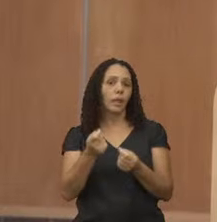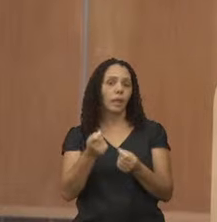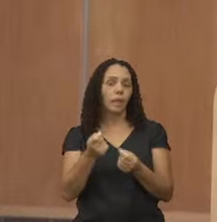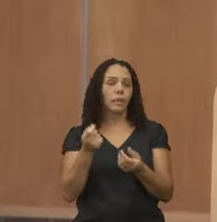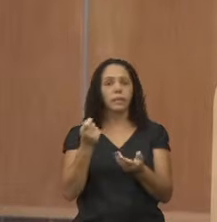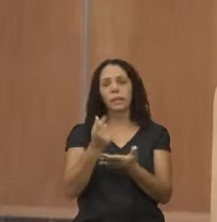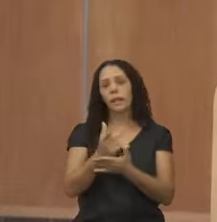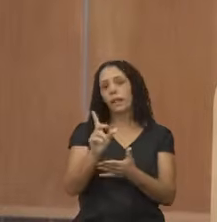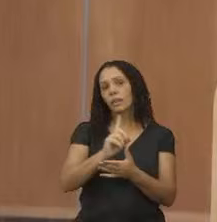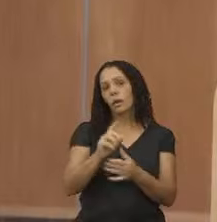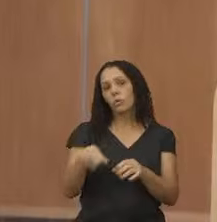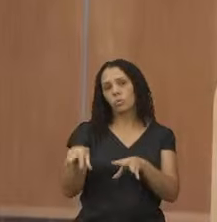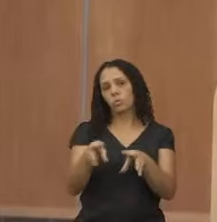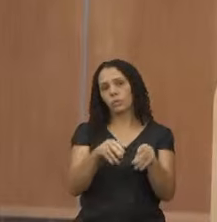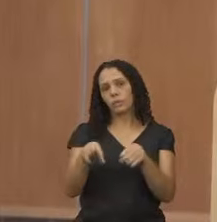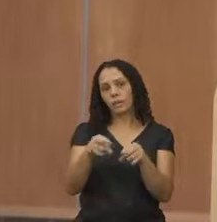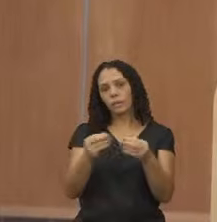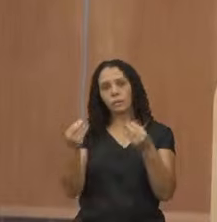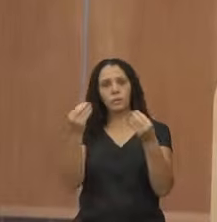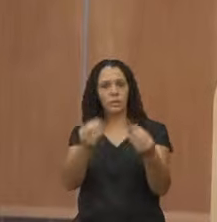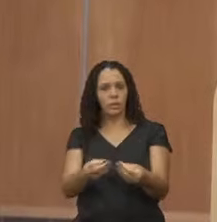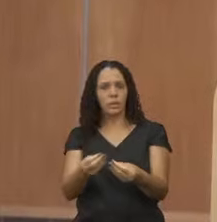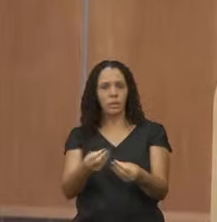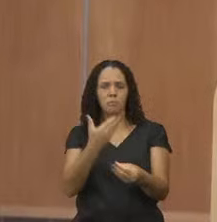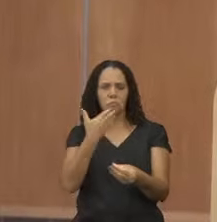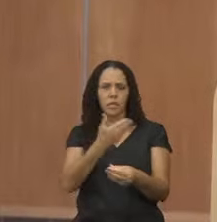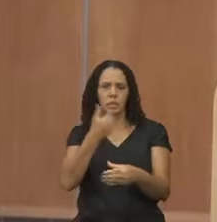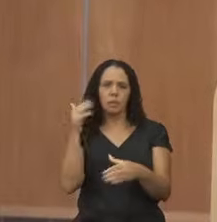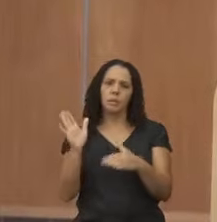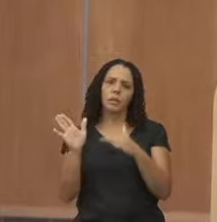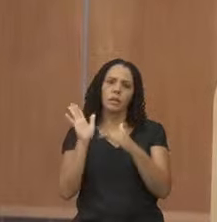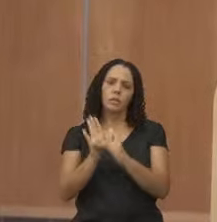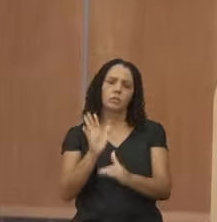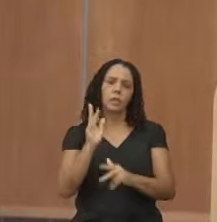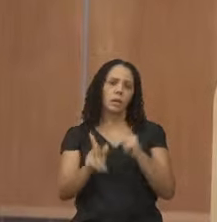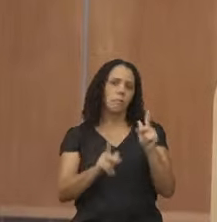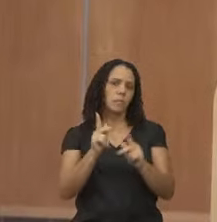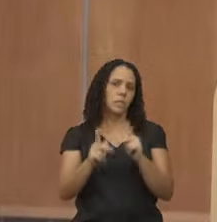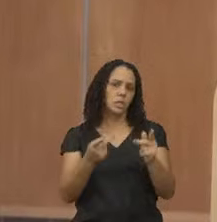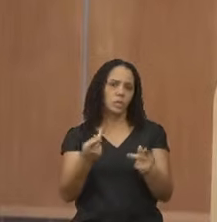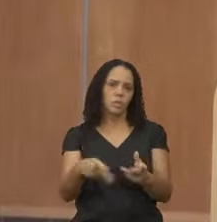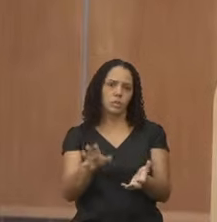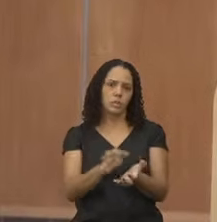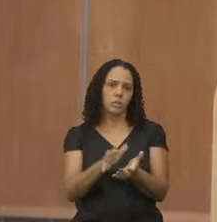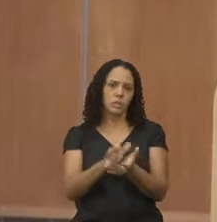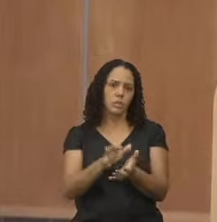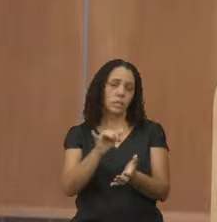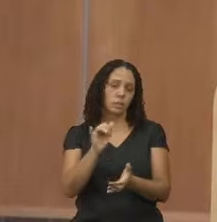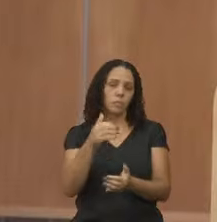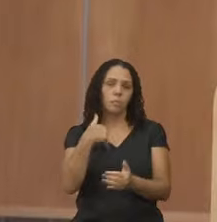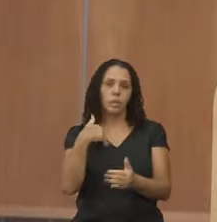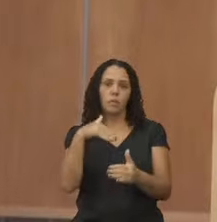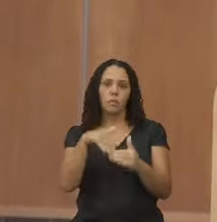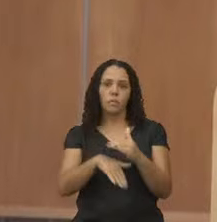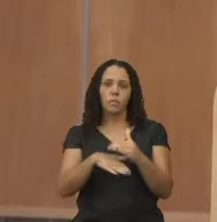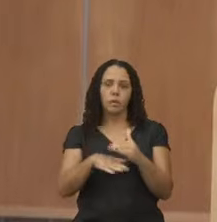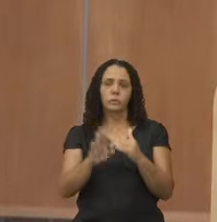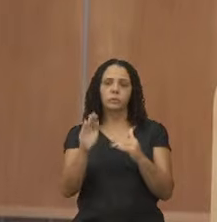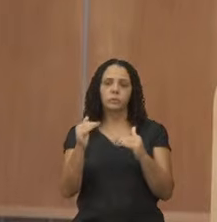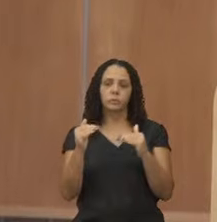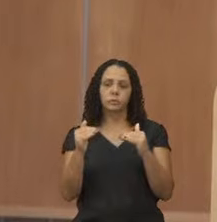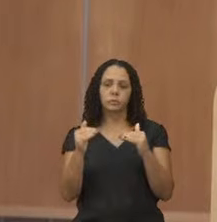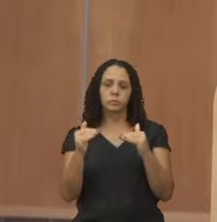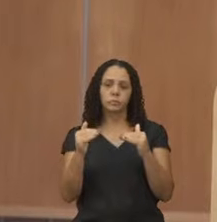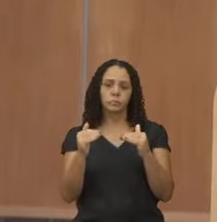beneficiar milhares de gente na cidade de Jacareí. Então, já quero adiantar aqui, votando, dizendo aqui na